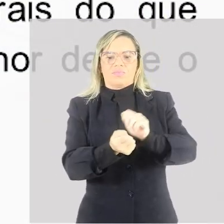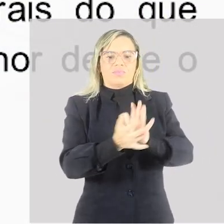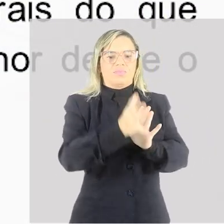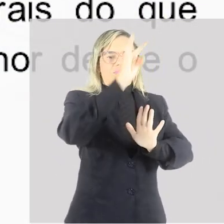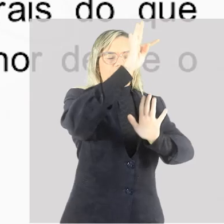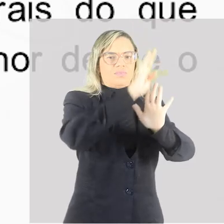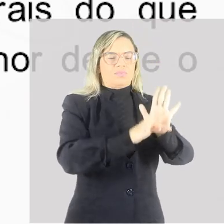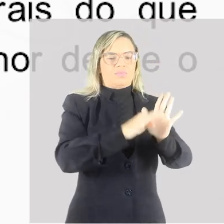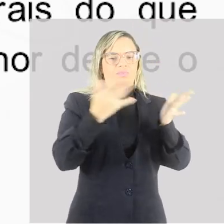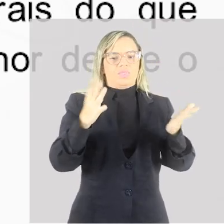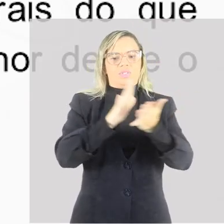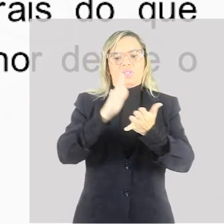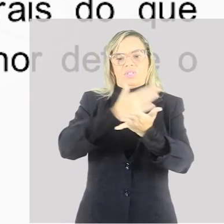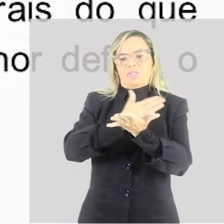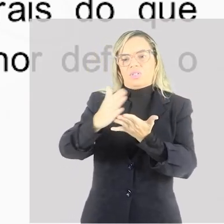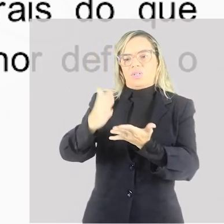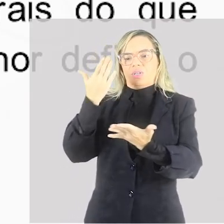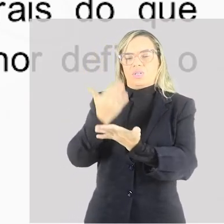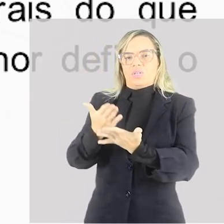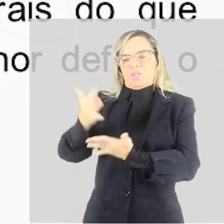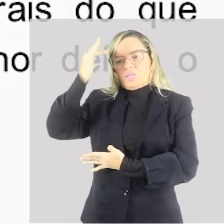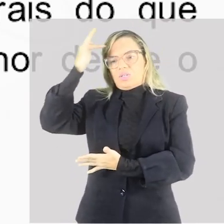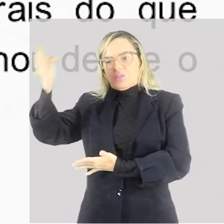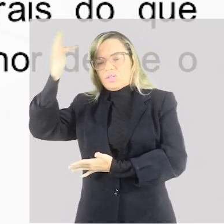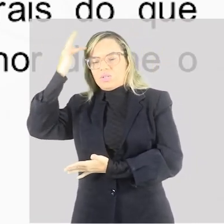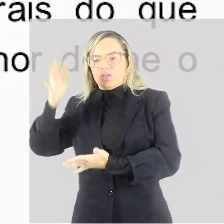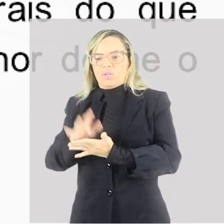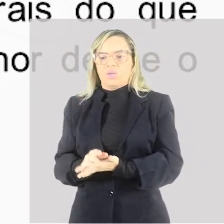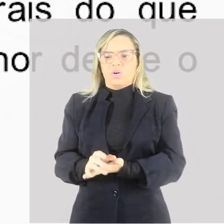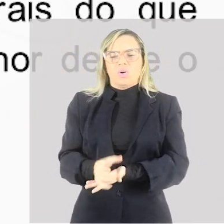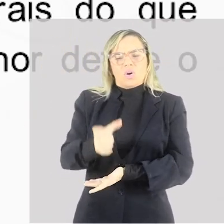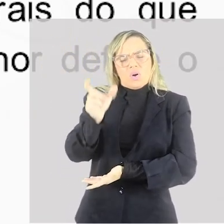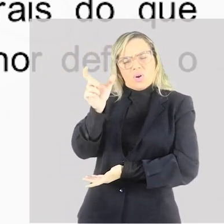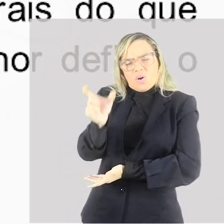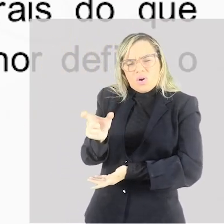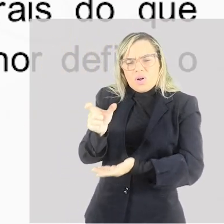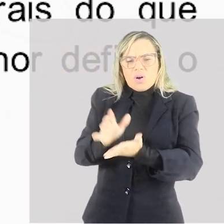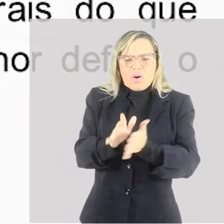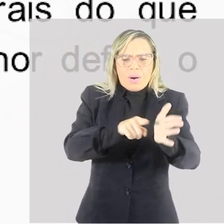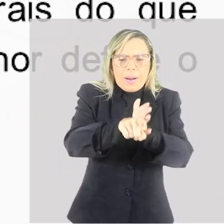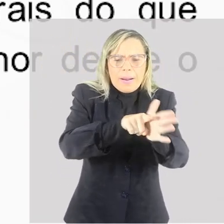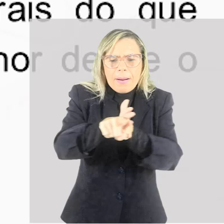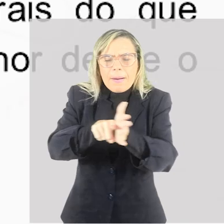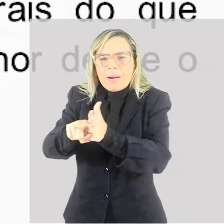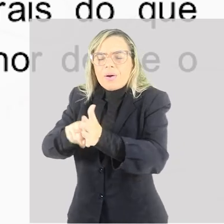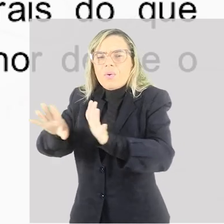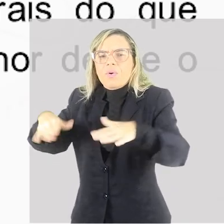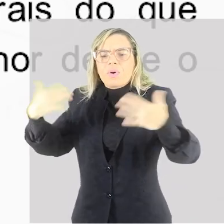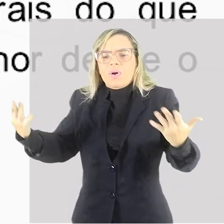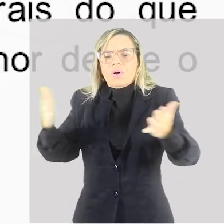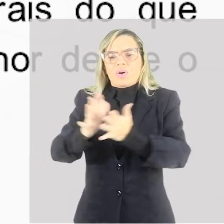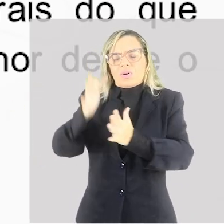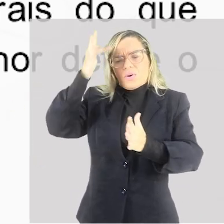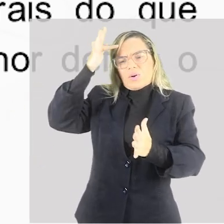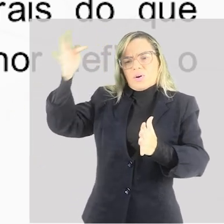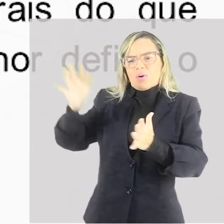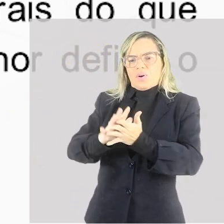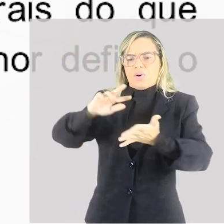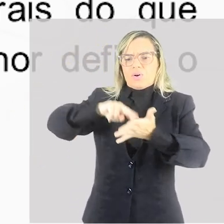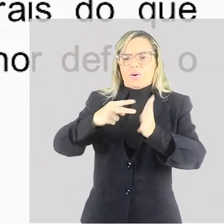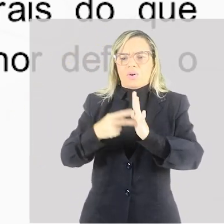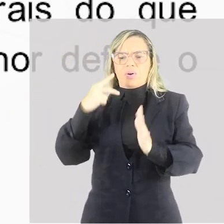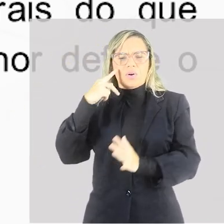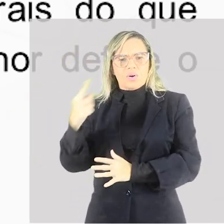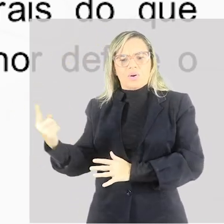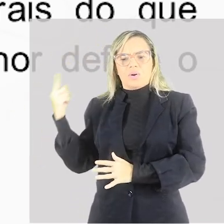Quando começamos a estudar a filosofia, né, obviamente, somos logo levados a buscar o que ela é, claro, pelo seu